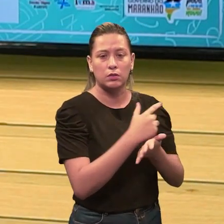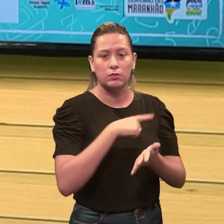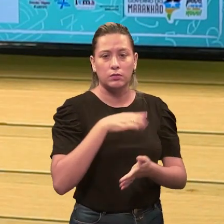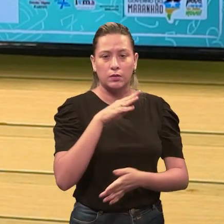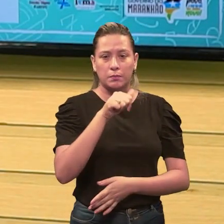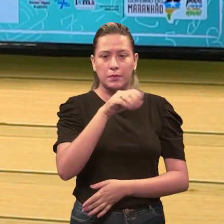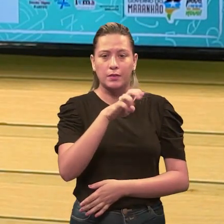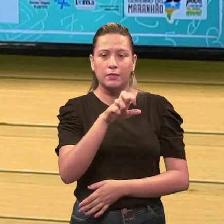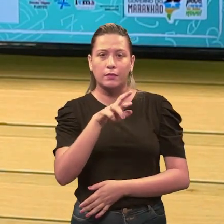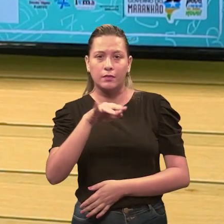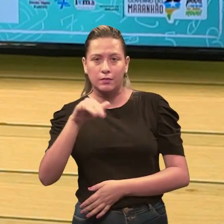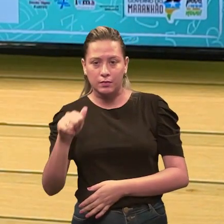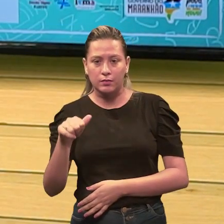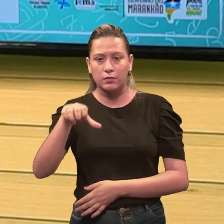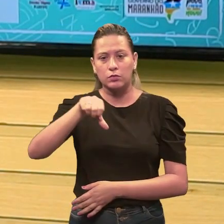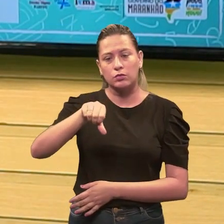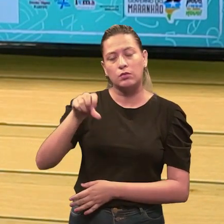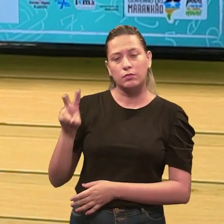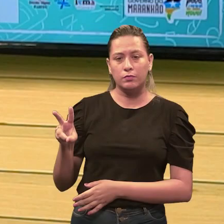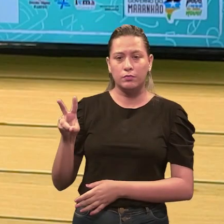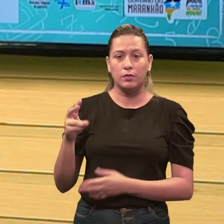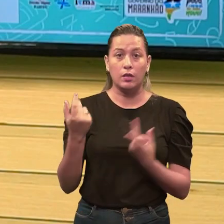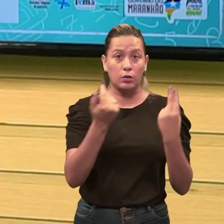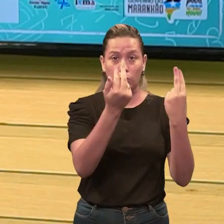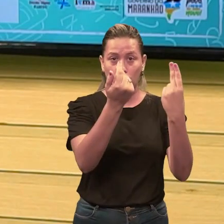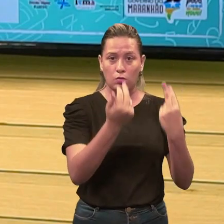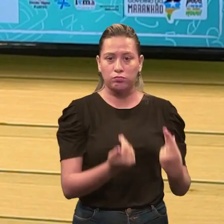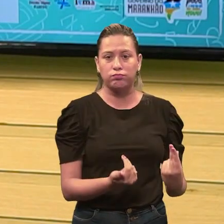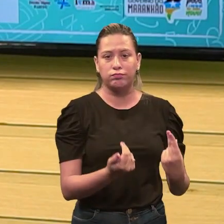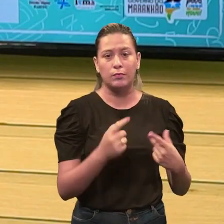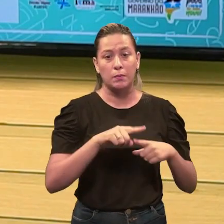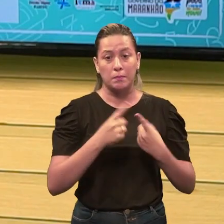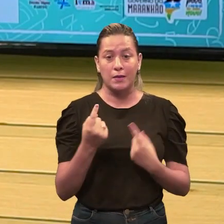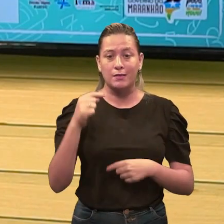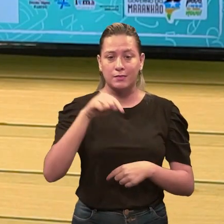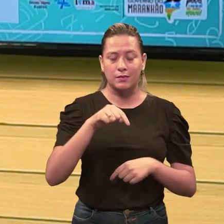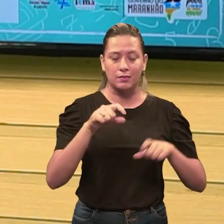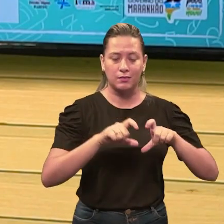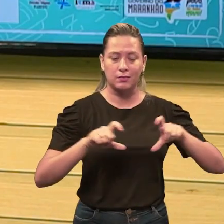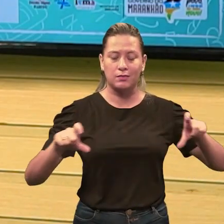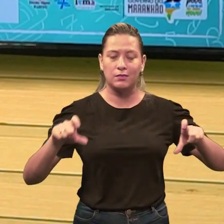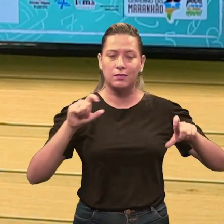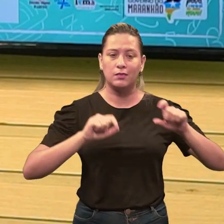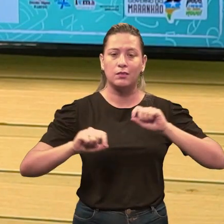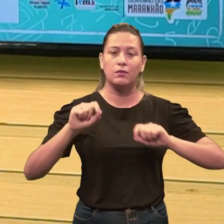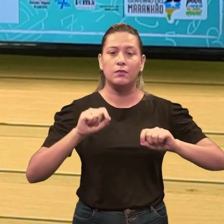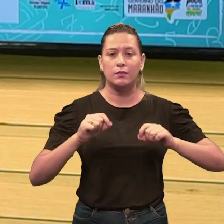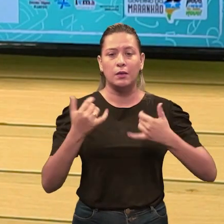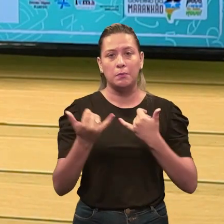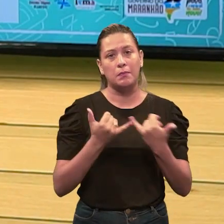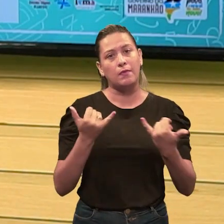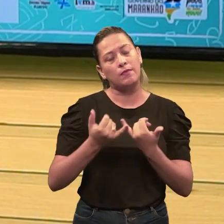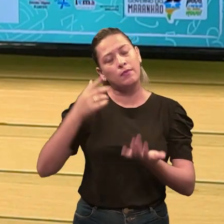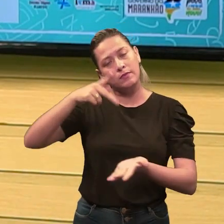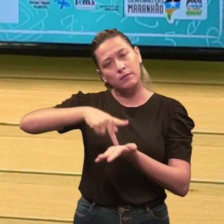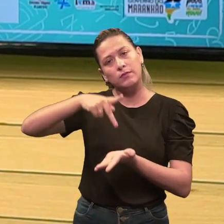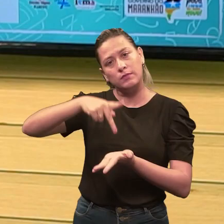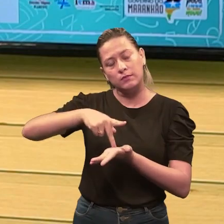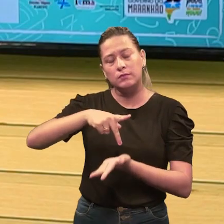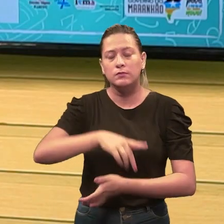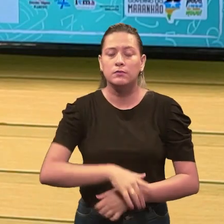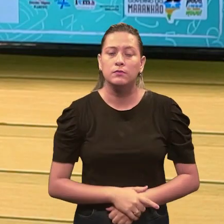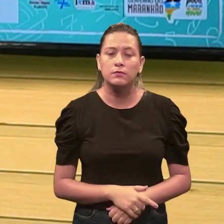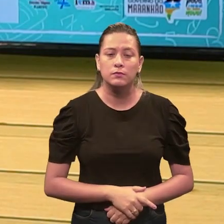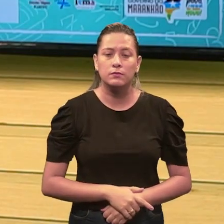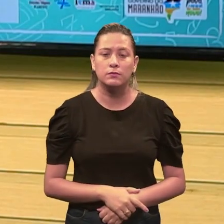como está aqui nesse desenho, tá? Então, aqui eu tenho uma bateria, né, de 9 volts, é a mesma forma, ó. Só que aqui é como se